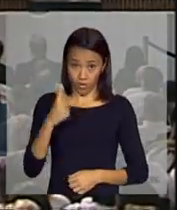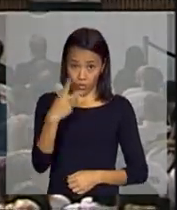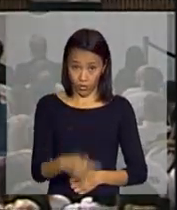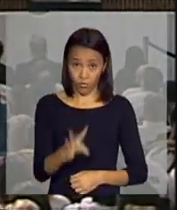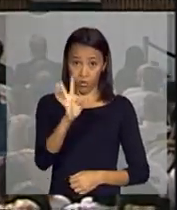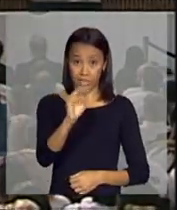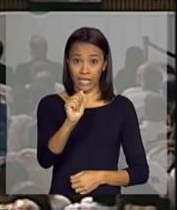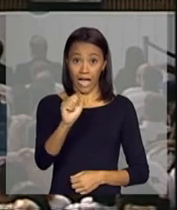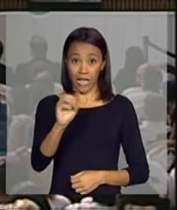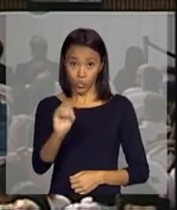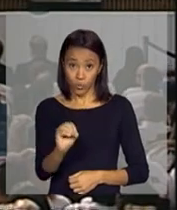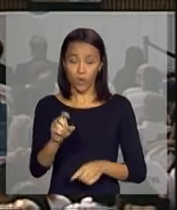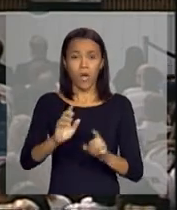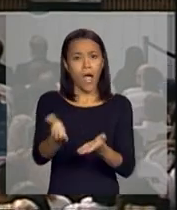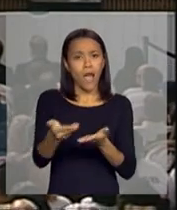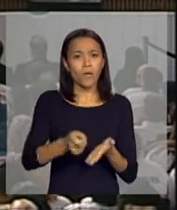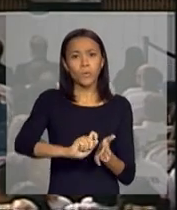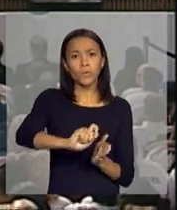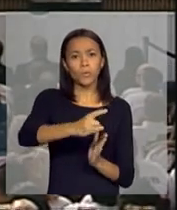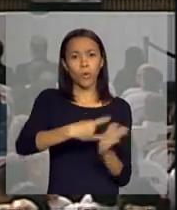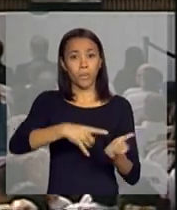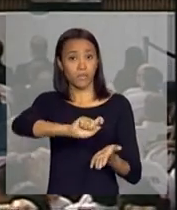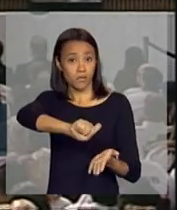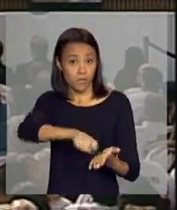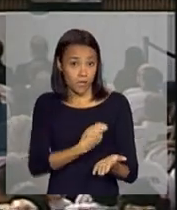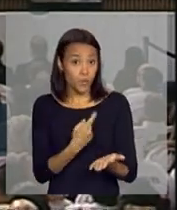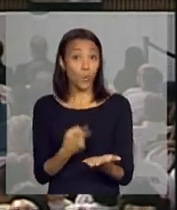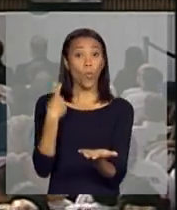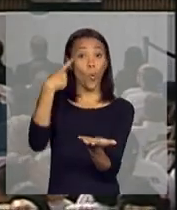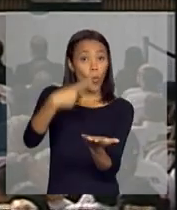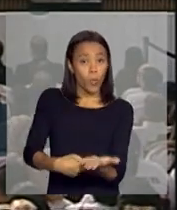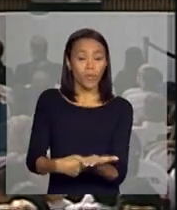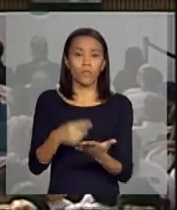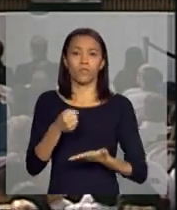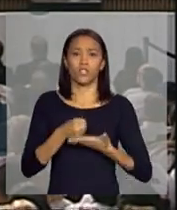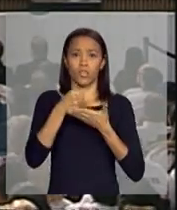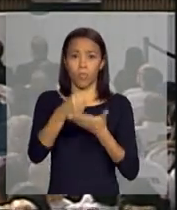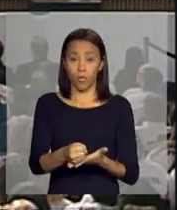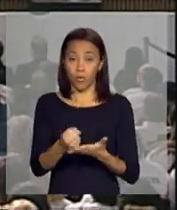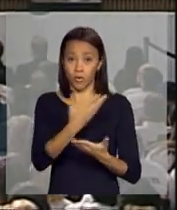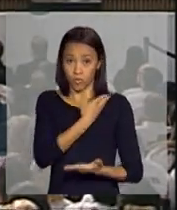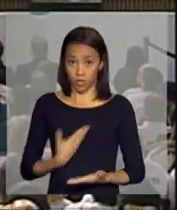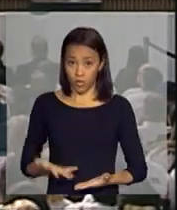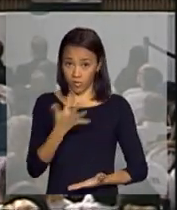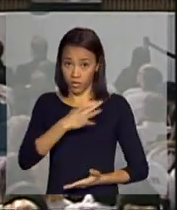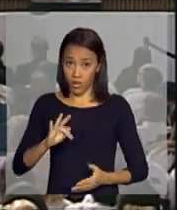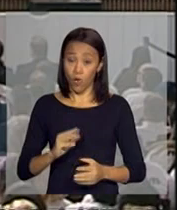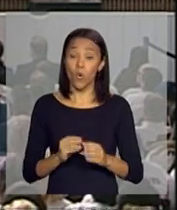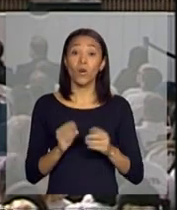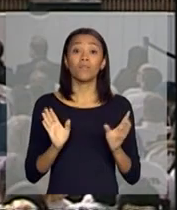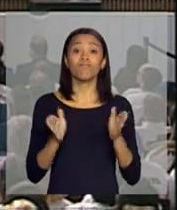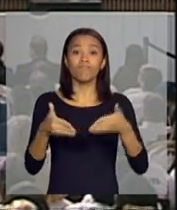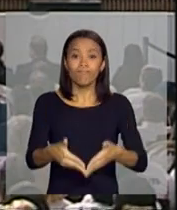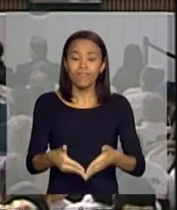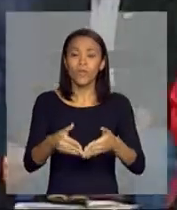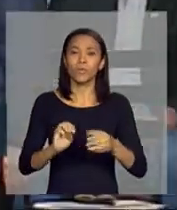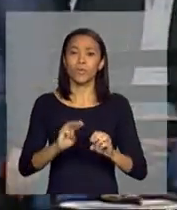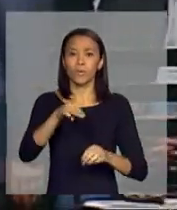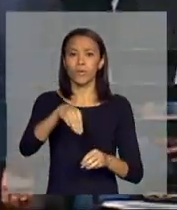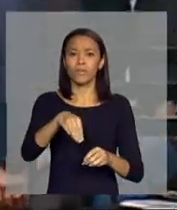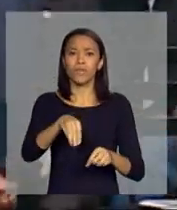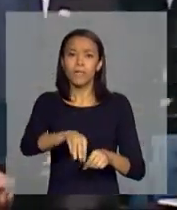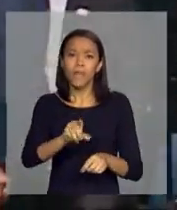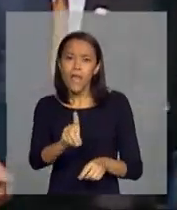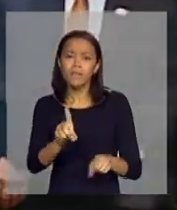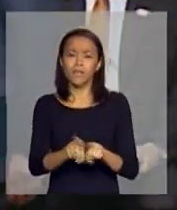a procederem à assinatura do termo aditivo ao acordo de cooperação entre a União por meio do Ministério do Desenvolvimento Social e Combate à Fome